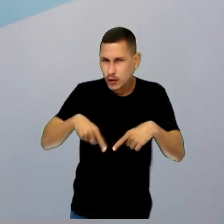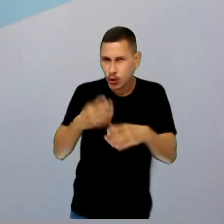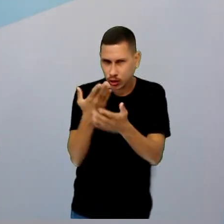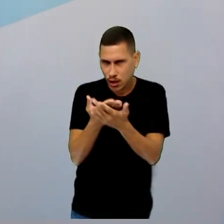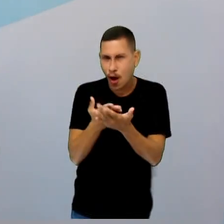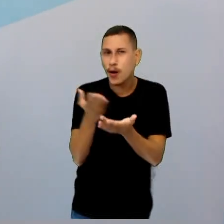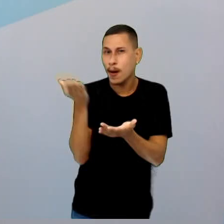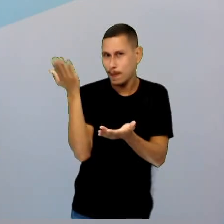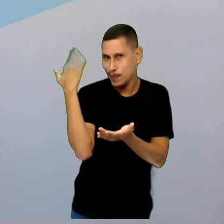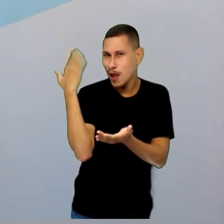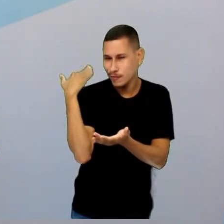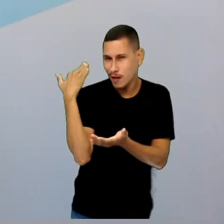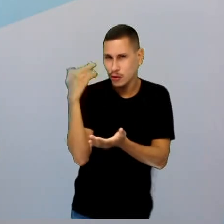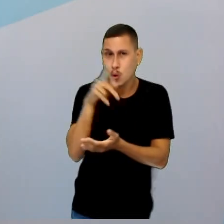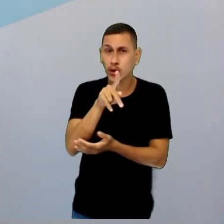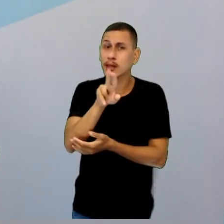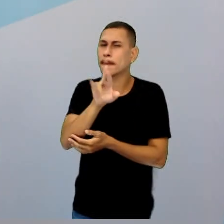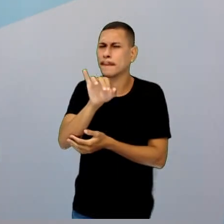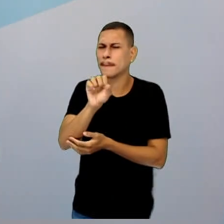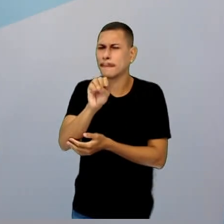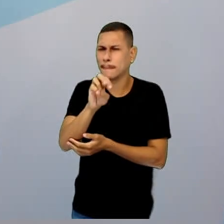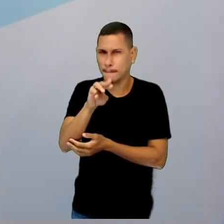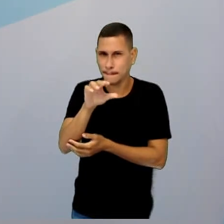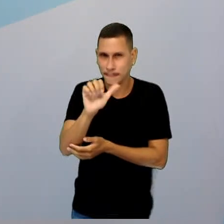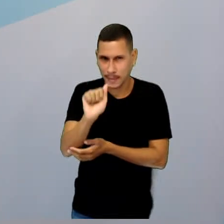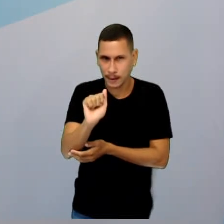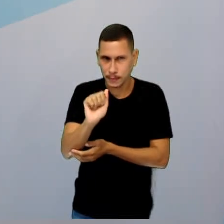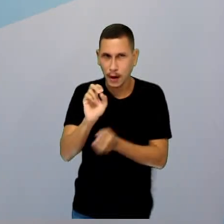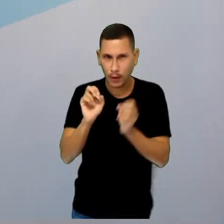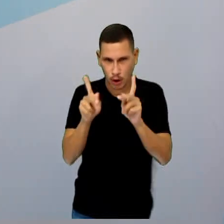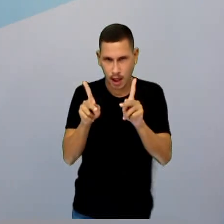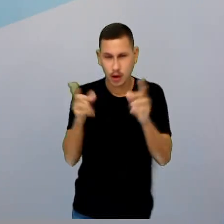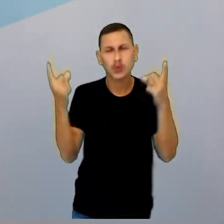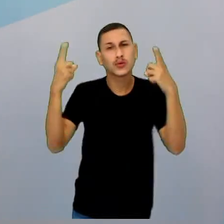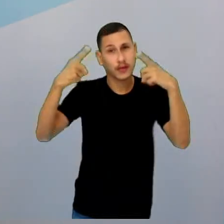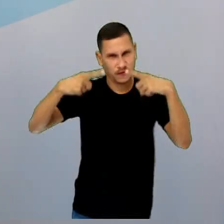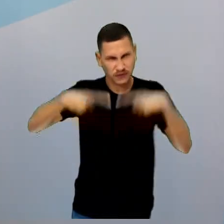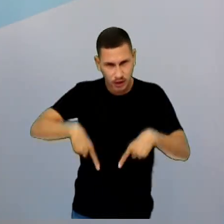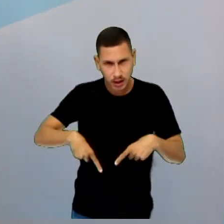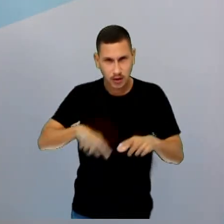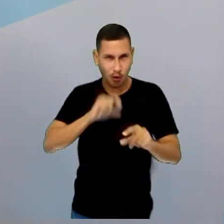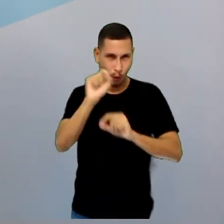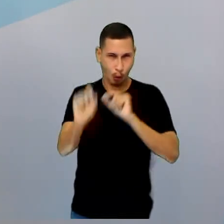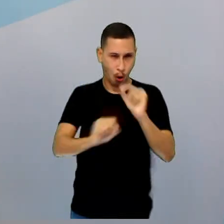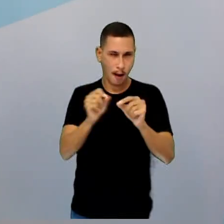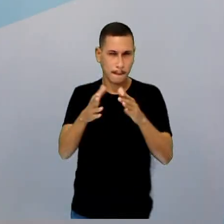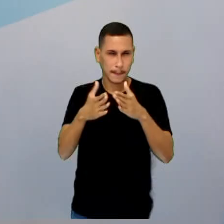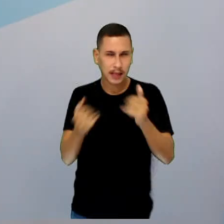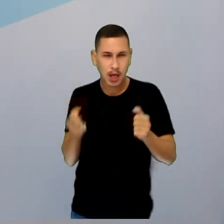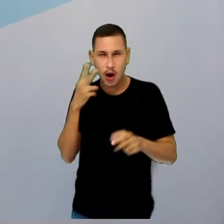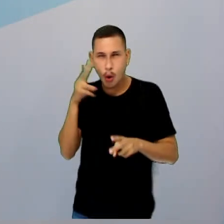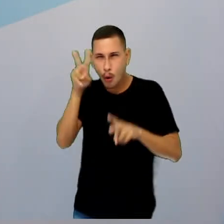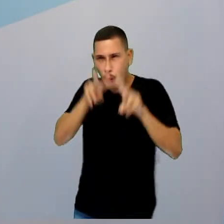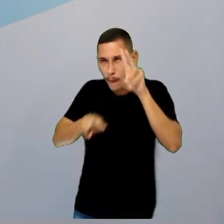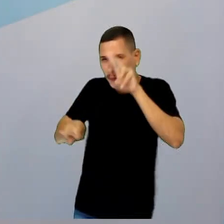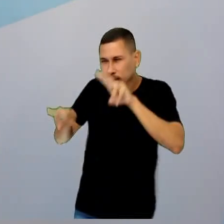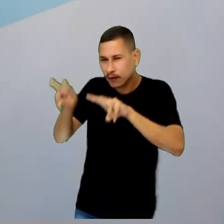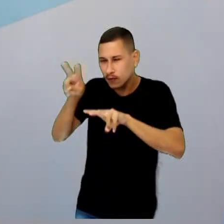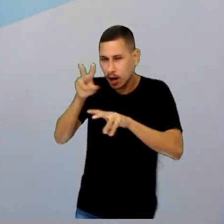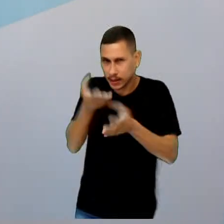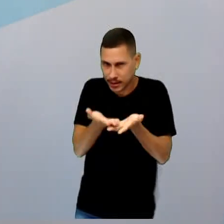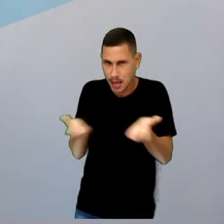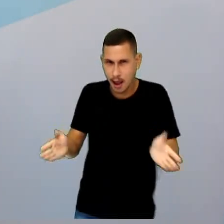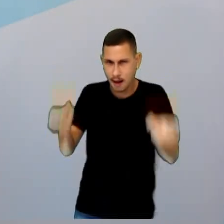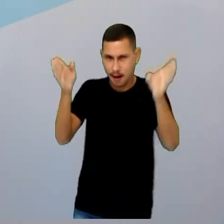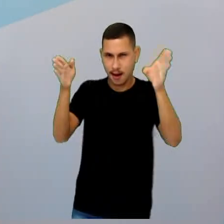na aula de prisma, na aula anterior. O desafio, ele pedia que a gente observasse essa caixa e